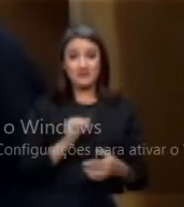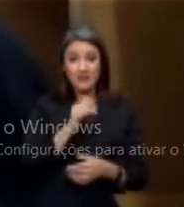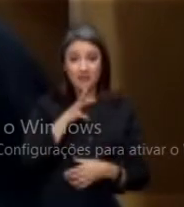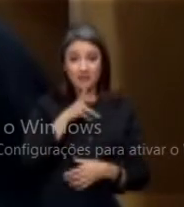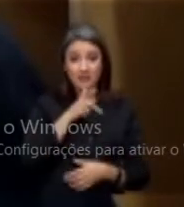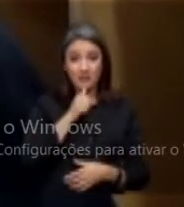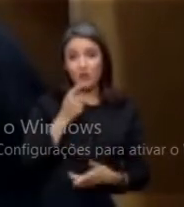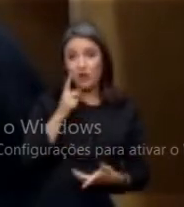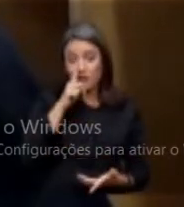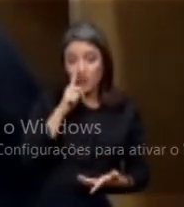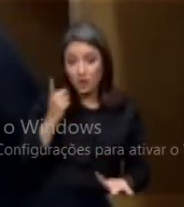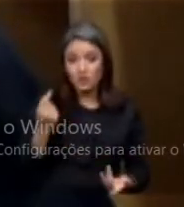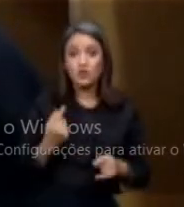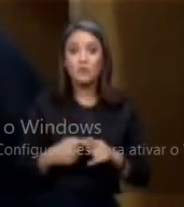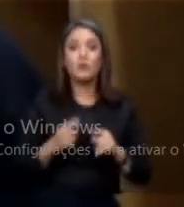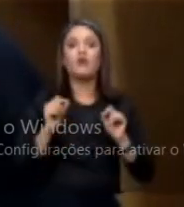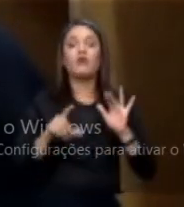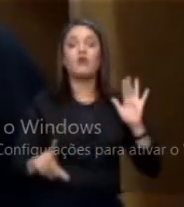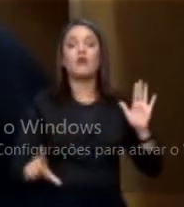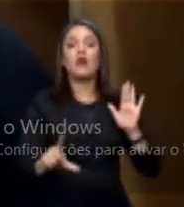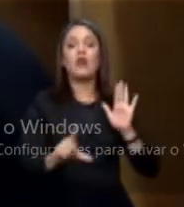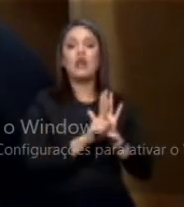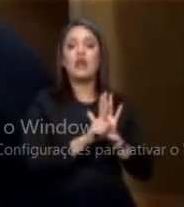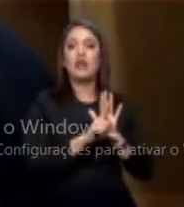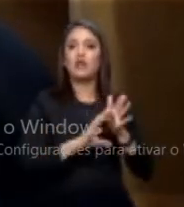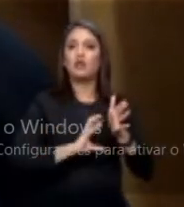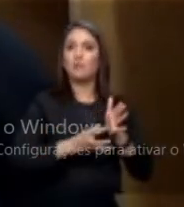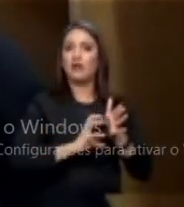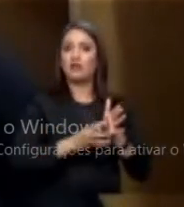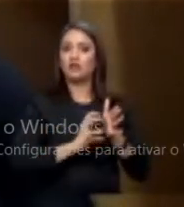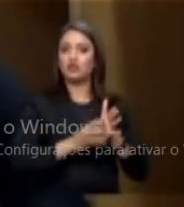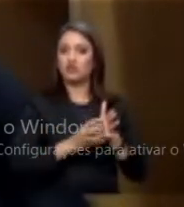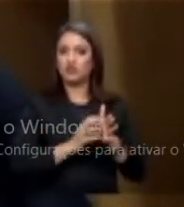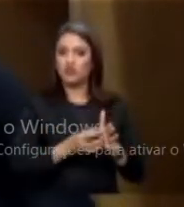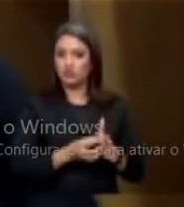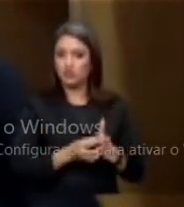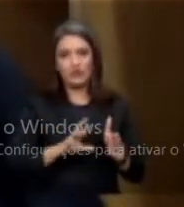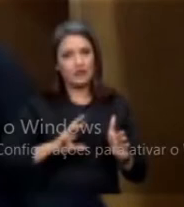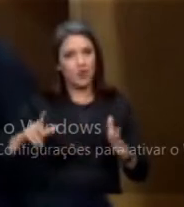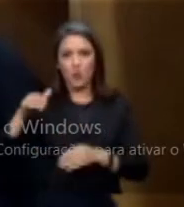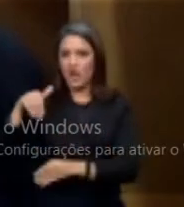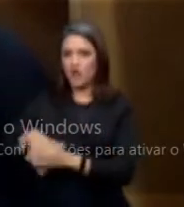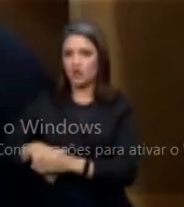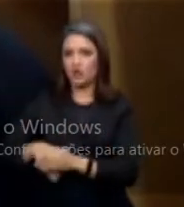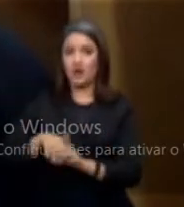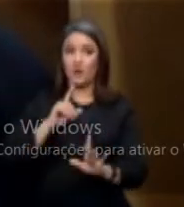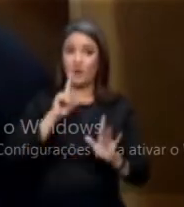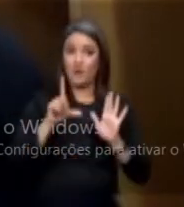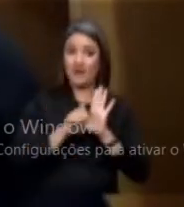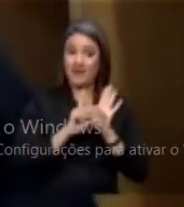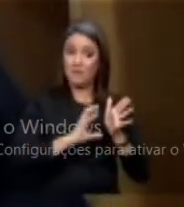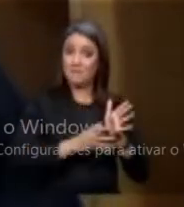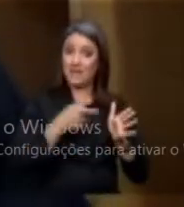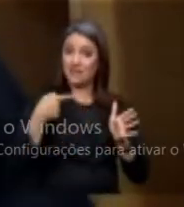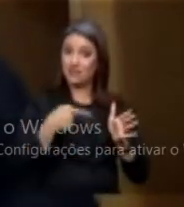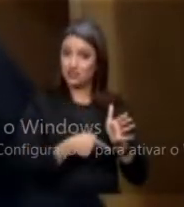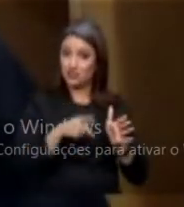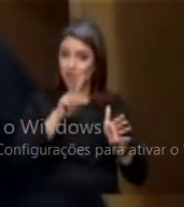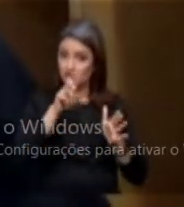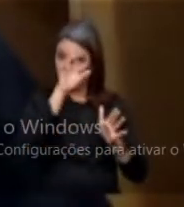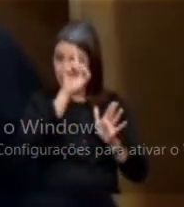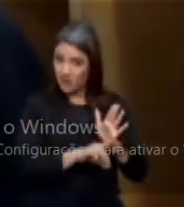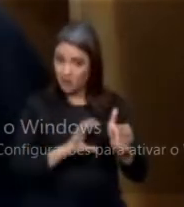por conta de ser uma lei partidária, não uma lei eleitoral, uma lei partidária, sobre